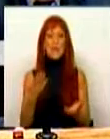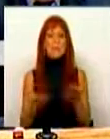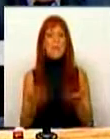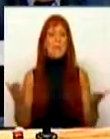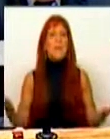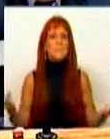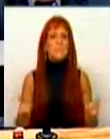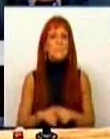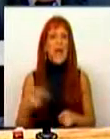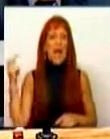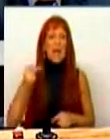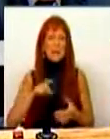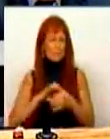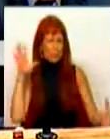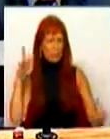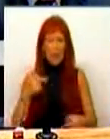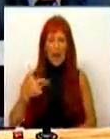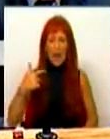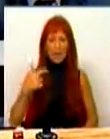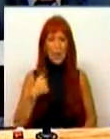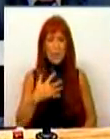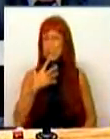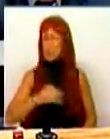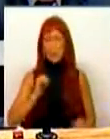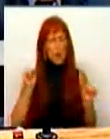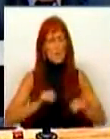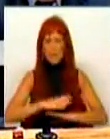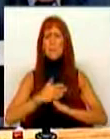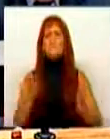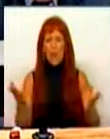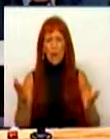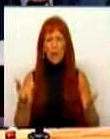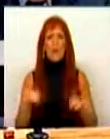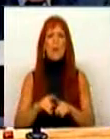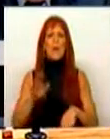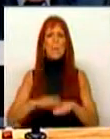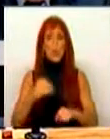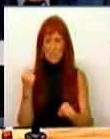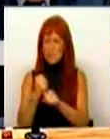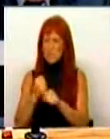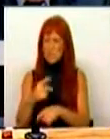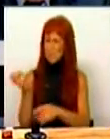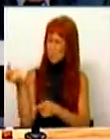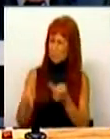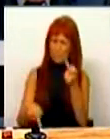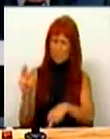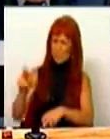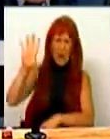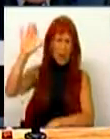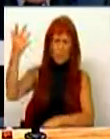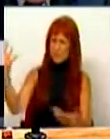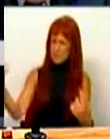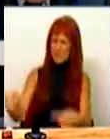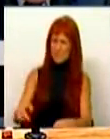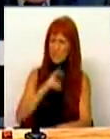proporcionadas da autoridade tributária, estamos totalmente de acordo. Quer quanto a atuações casuísticas, como esta, que